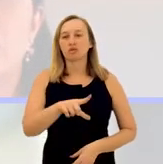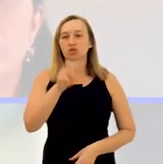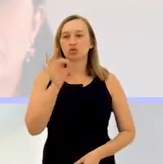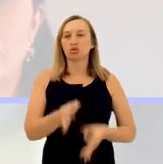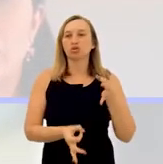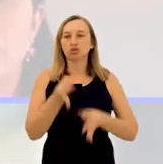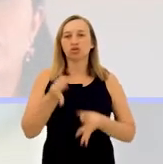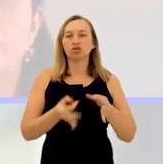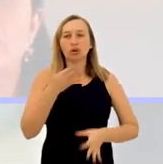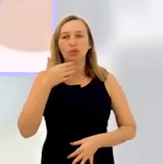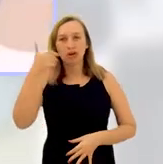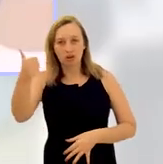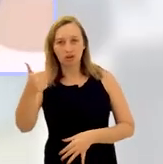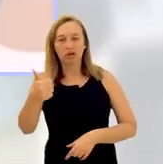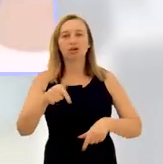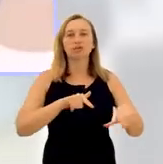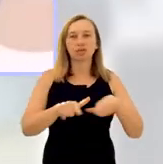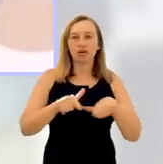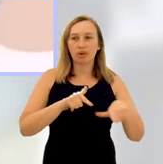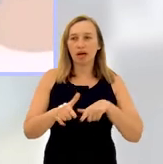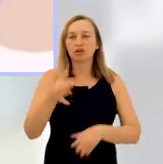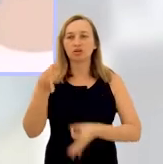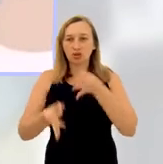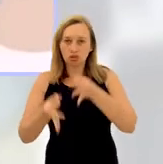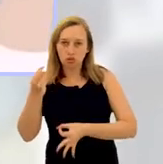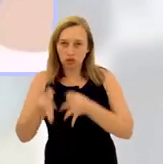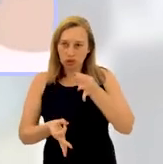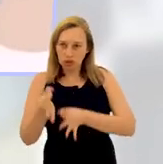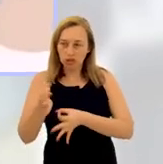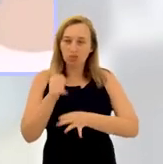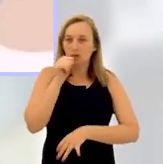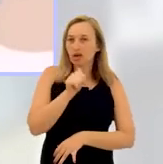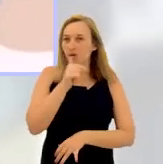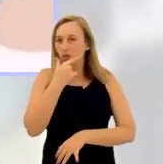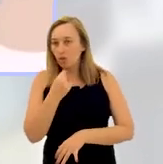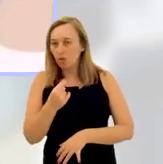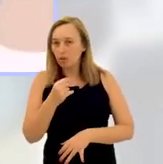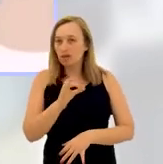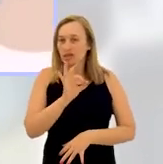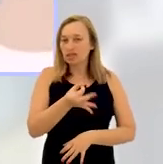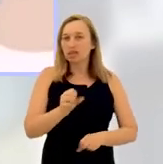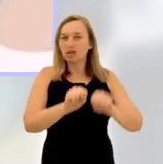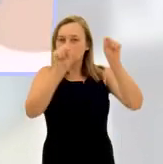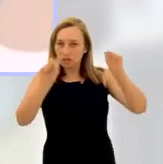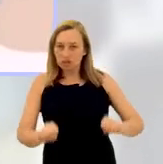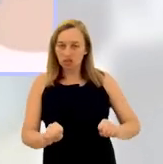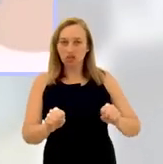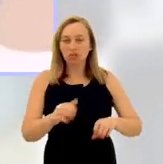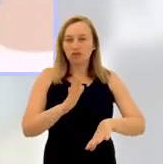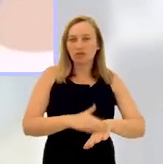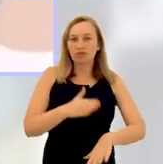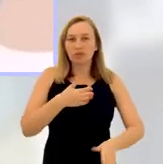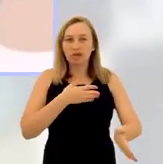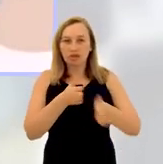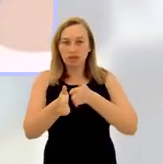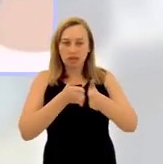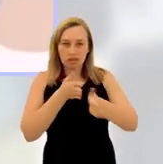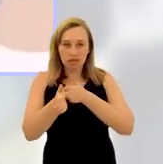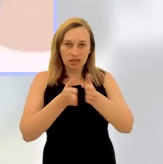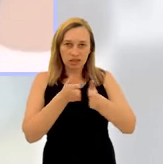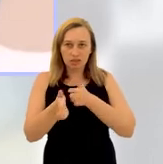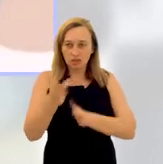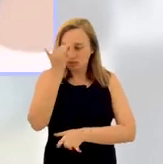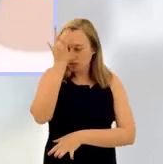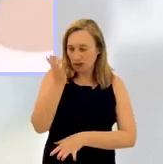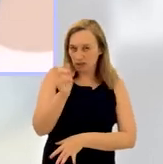decisão judicial. Então, é melhorar, inclusive, a prestação jurisdicional, para que a própria juíza ou juiz tenha, de fato, um sistema mais de fácil acesso, né?